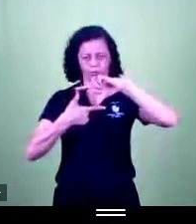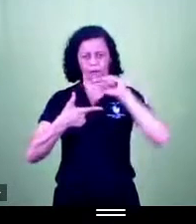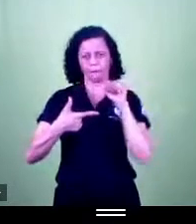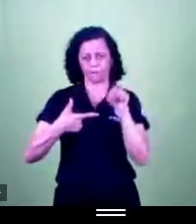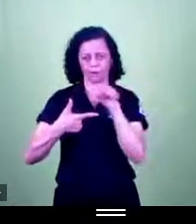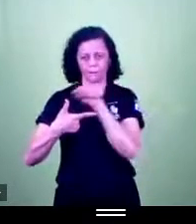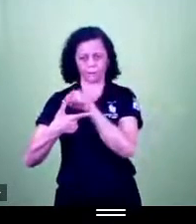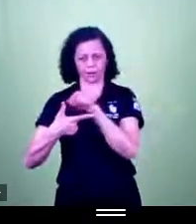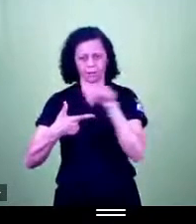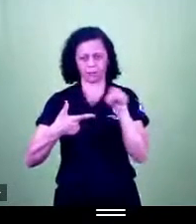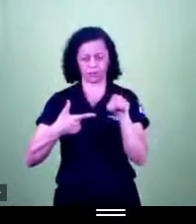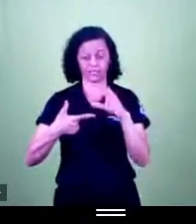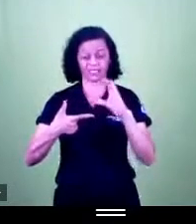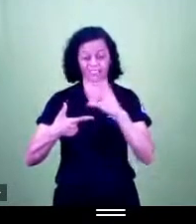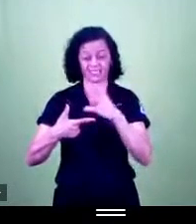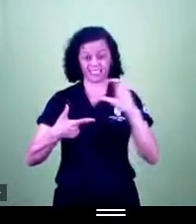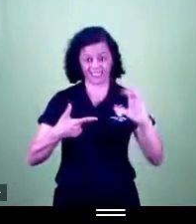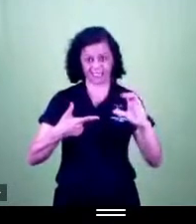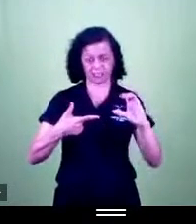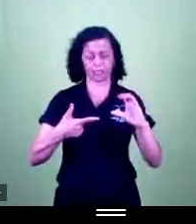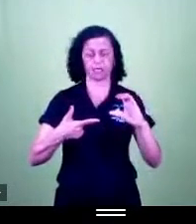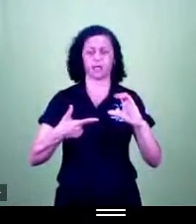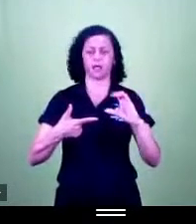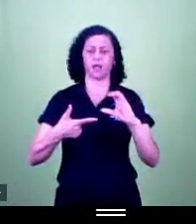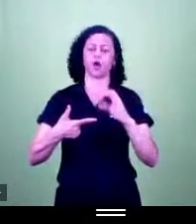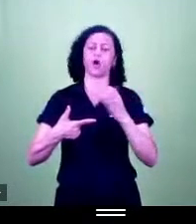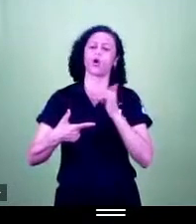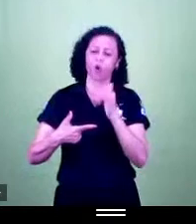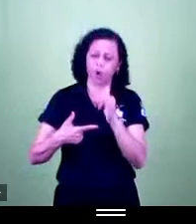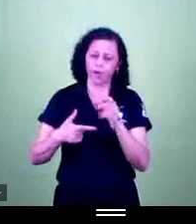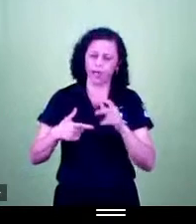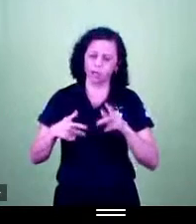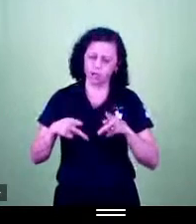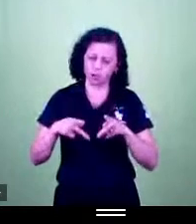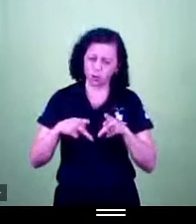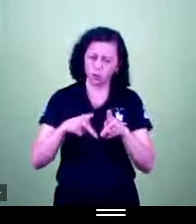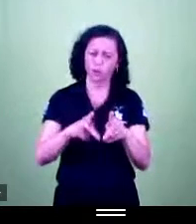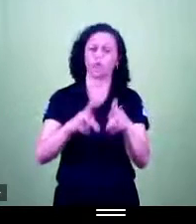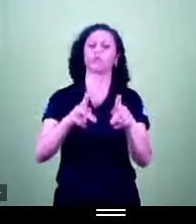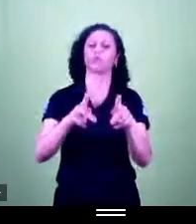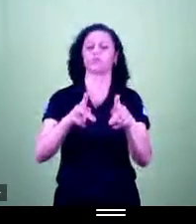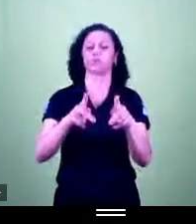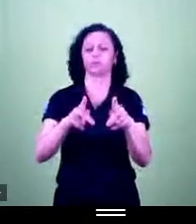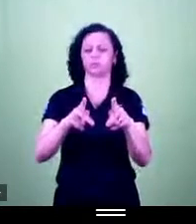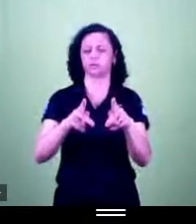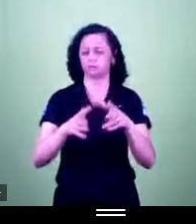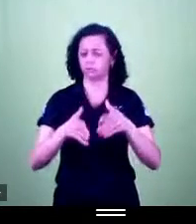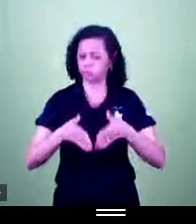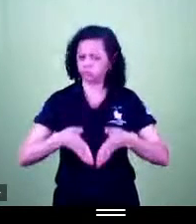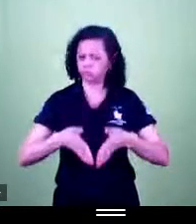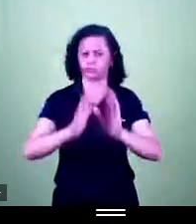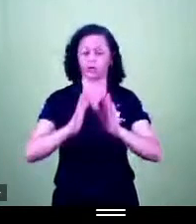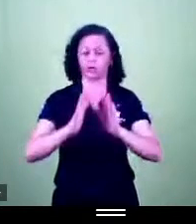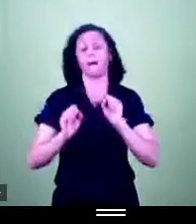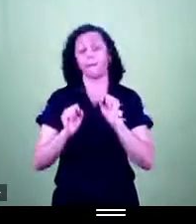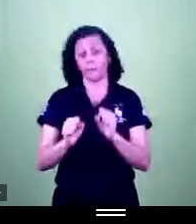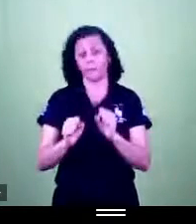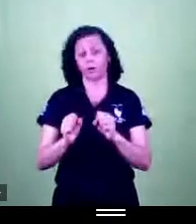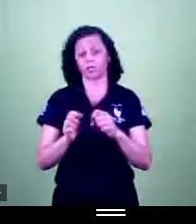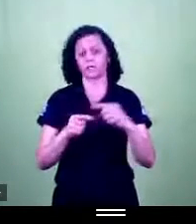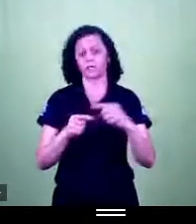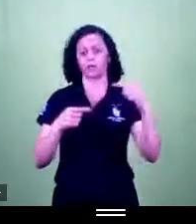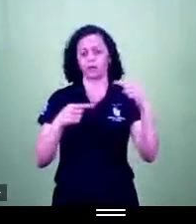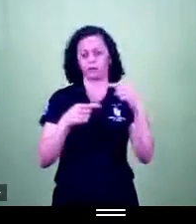tensão CC, corrente contínua constante. Olha lá, pode ser esse símbolo aqui, pode ser esse outro símbolo redondinho, ou esse daqui. Eu